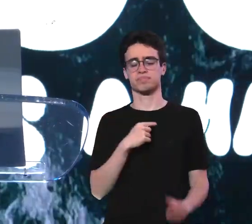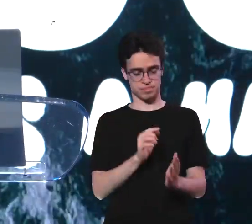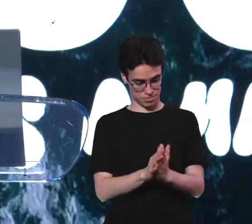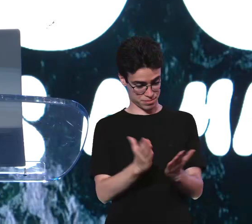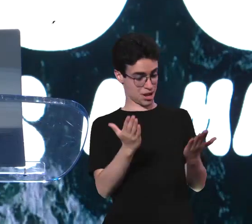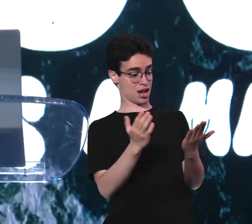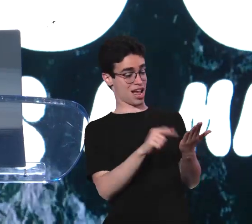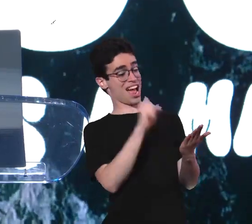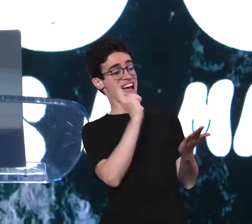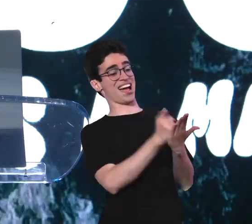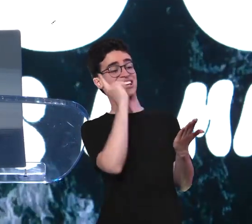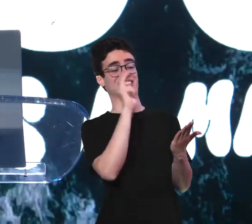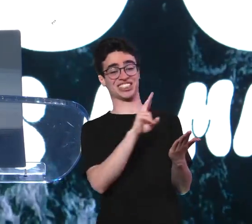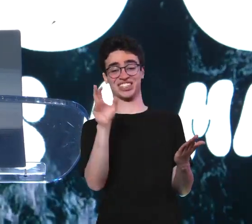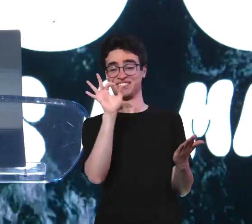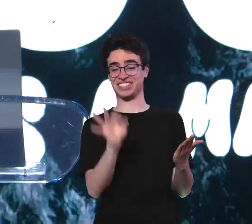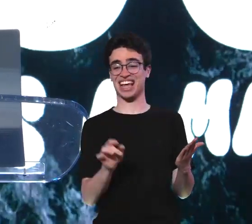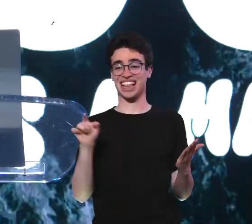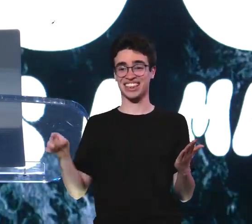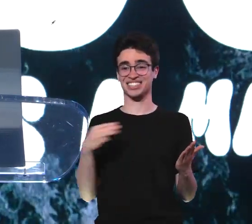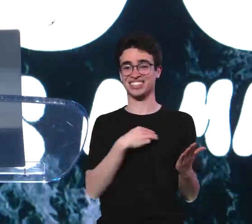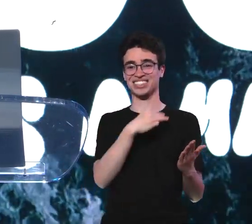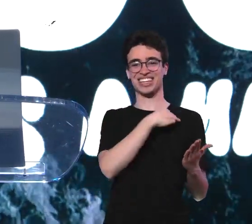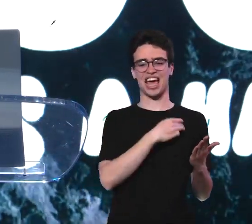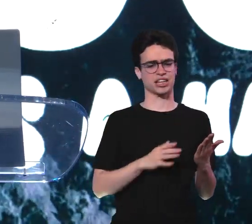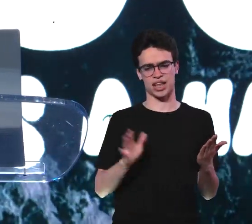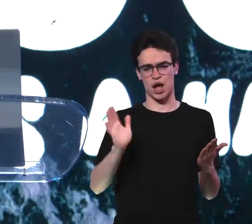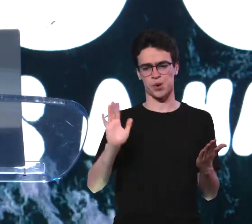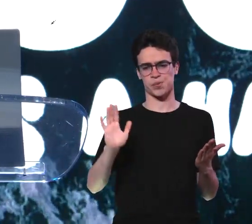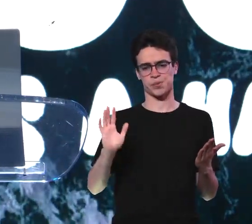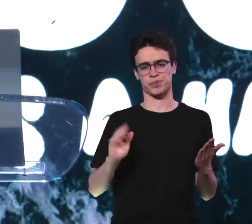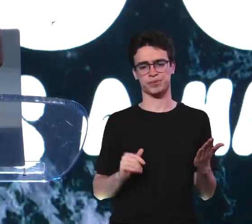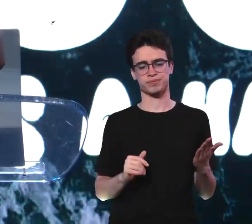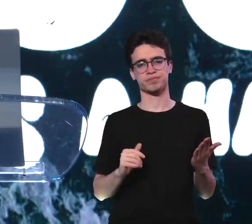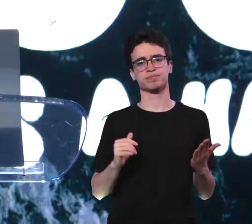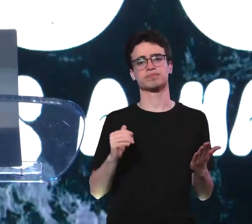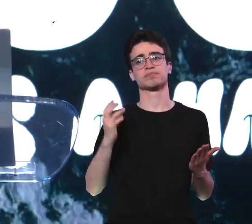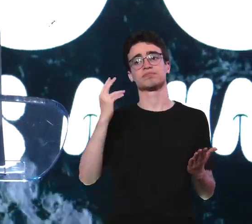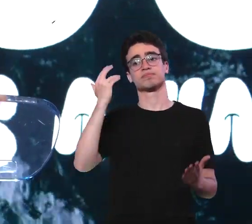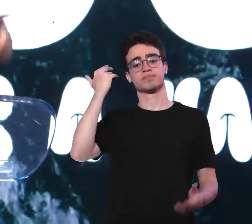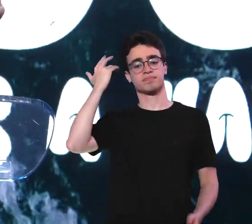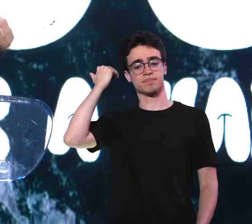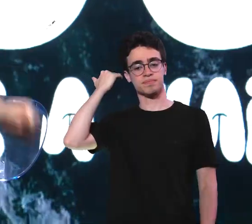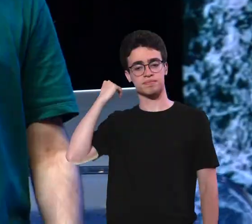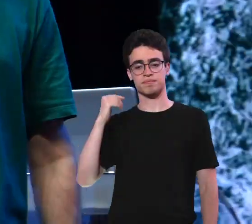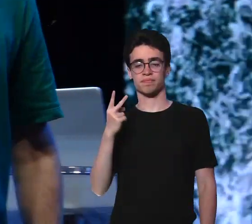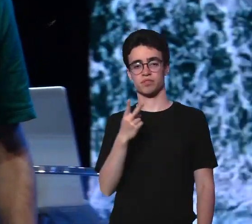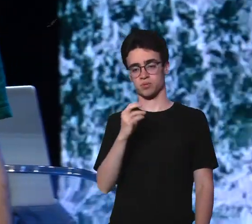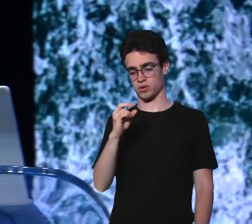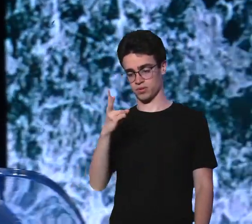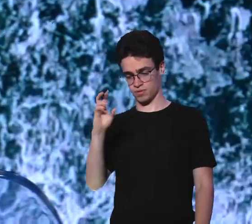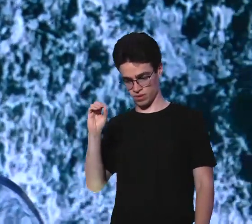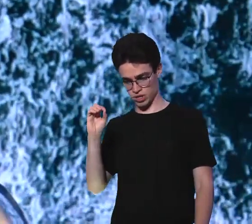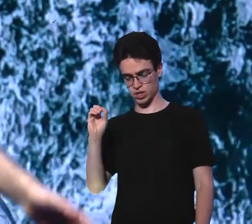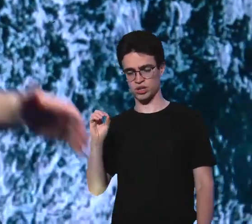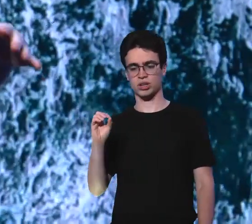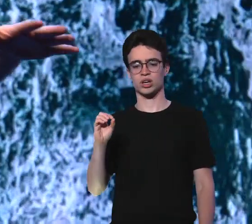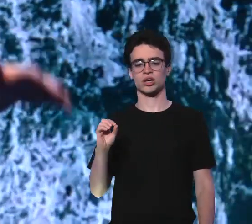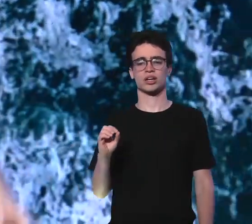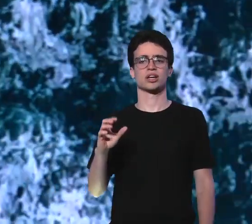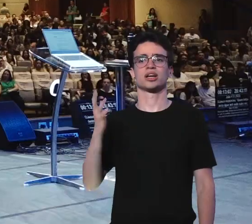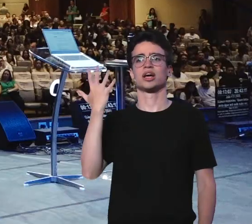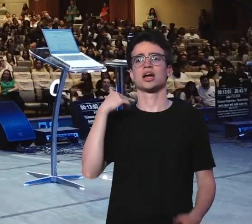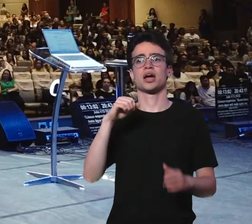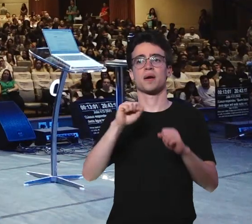falei, pronto, esse vai ser o nome do ministério. Um dia a gente estava, em 2020, na época